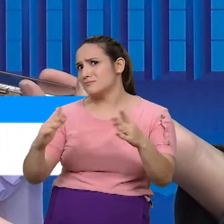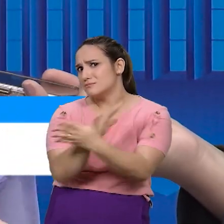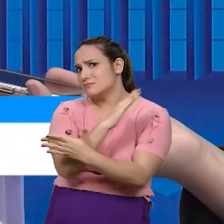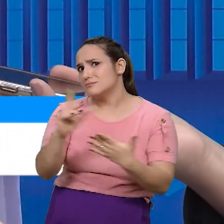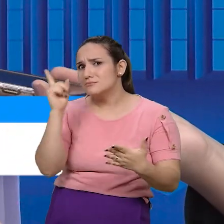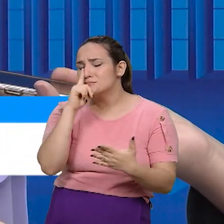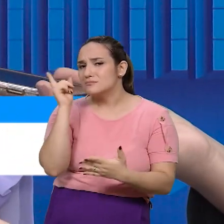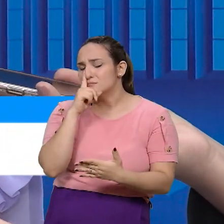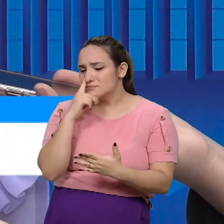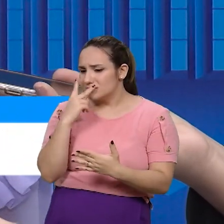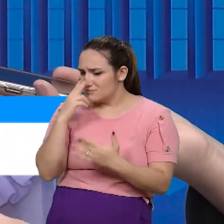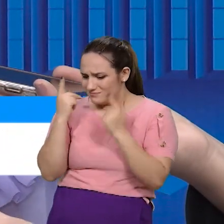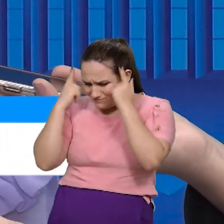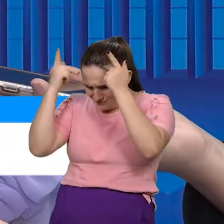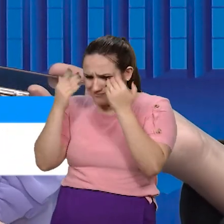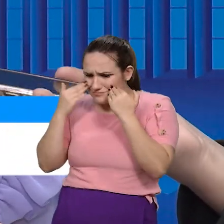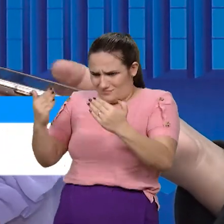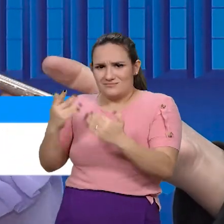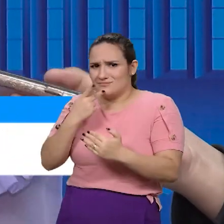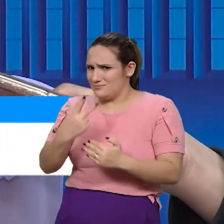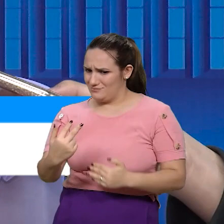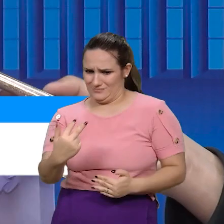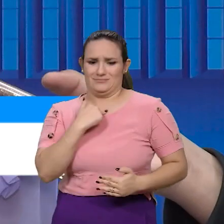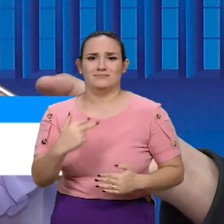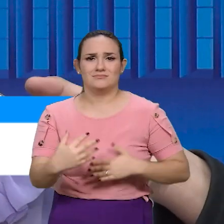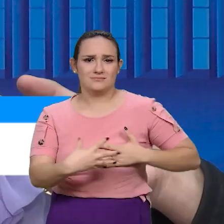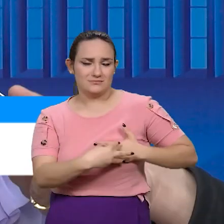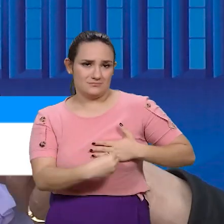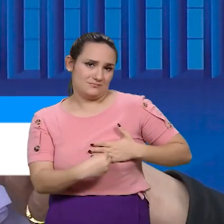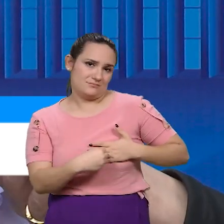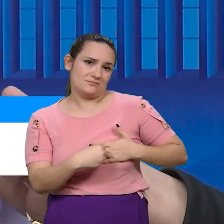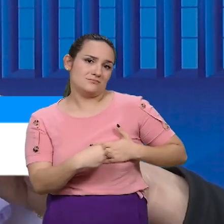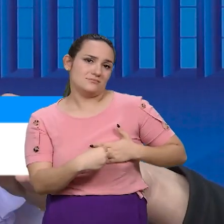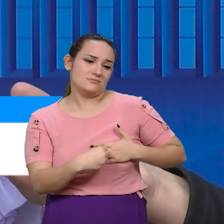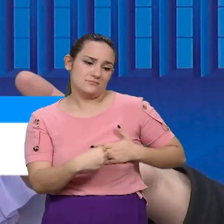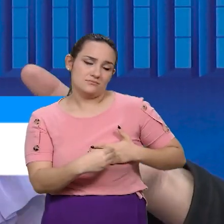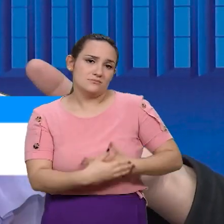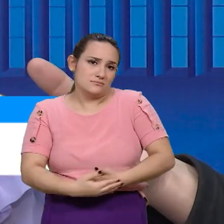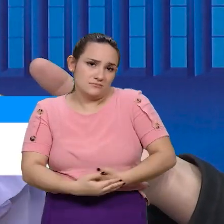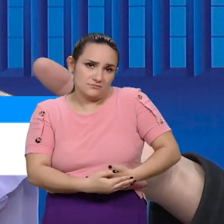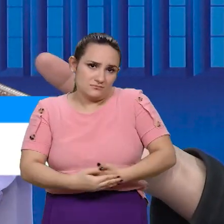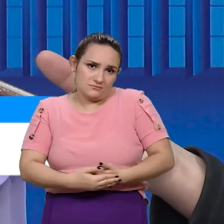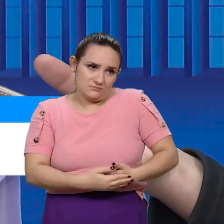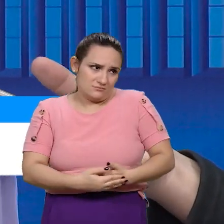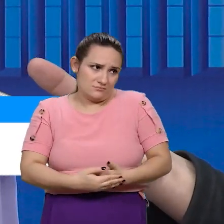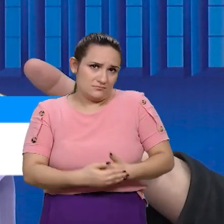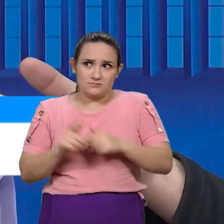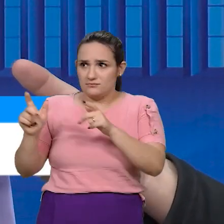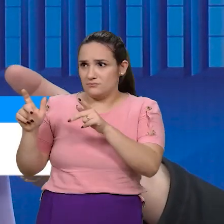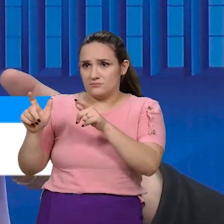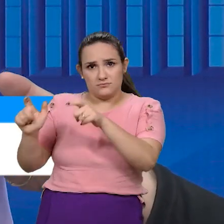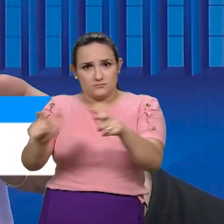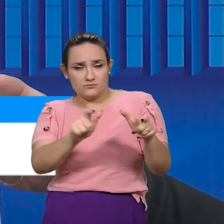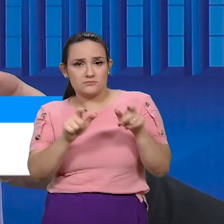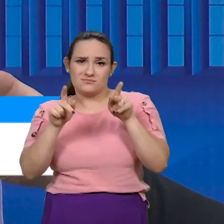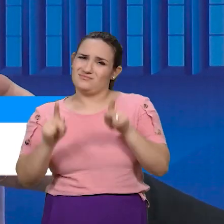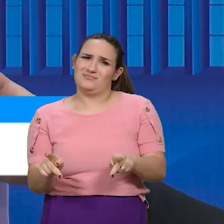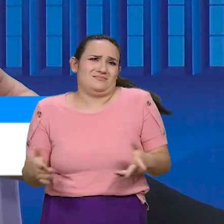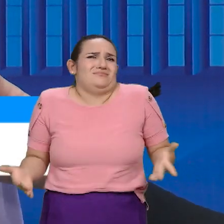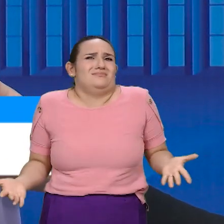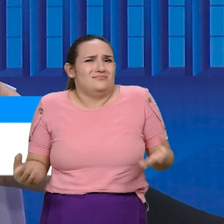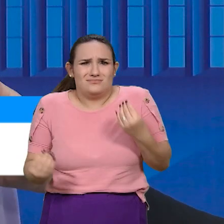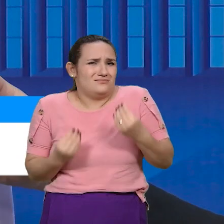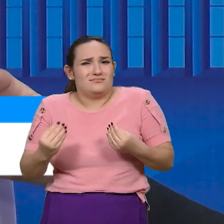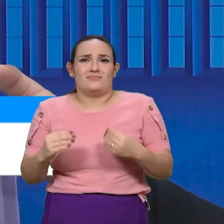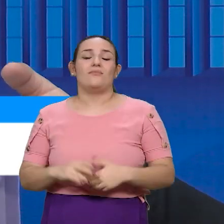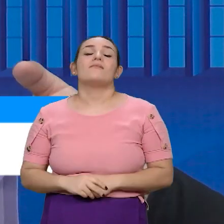de mães que tinham sido constrangidas, impedidas de poder amamentar o seu filho em lugares públicos, o